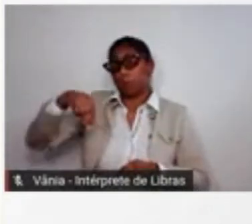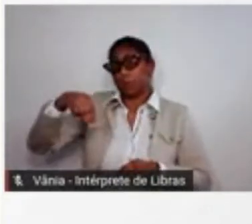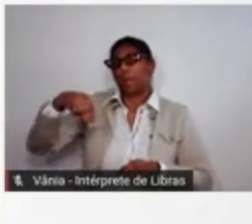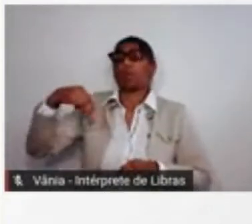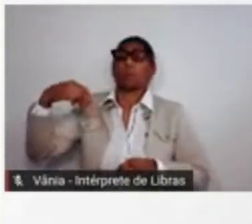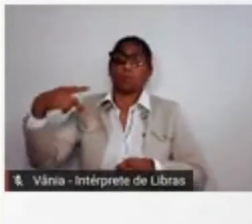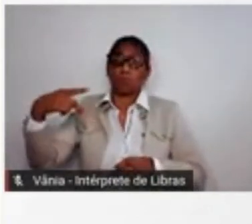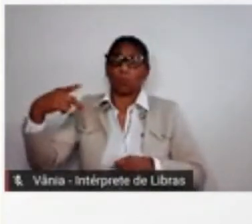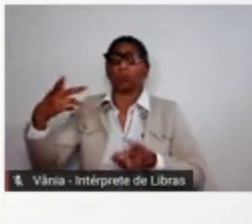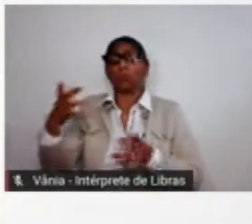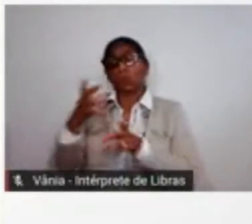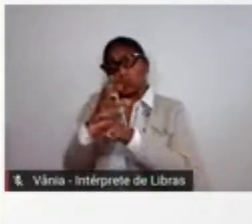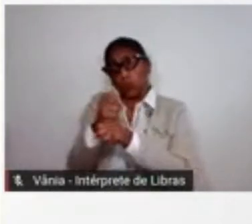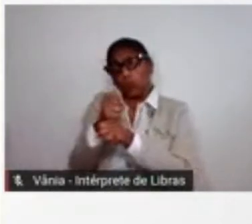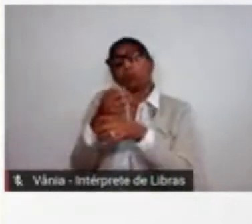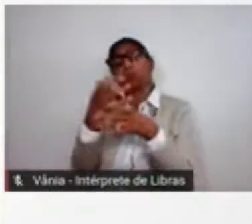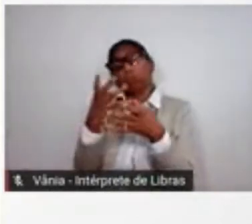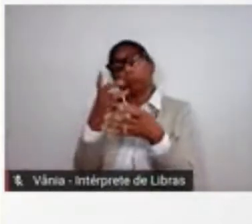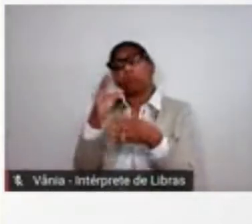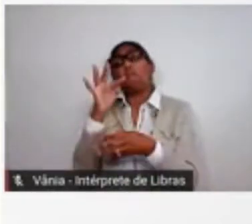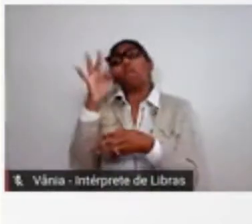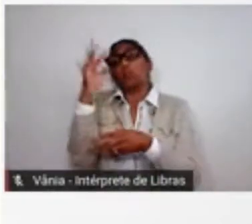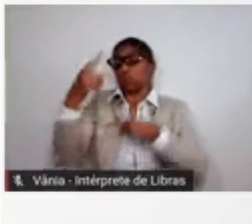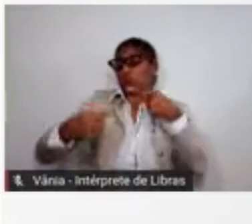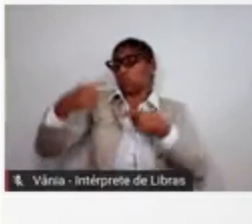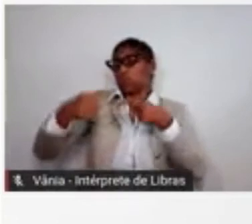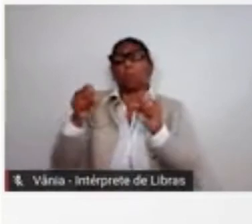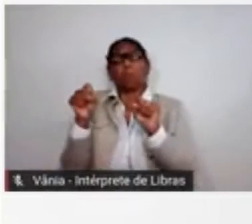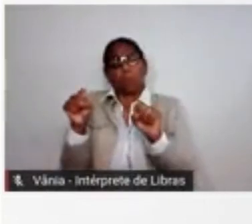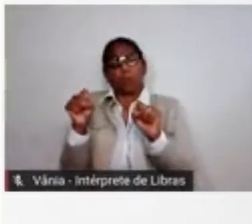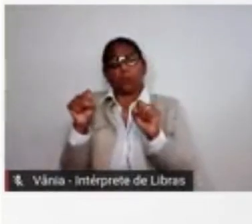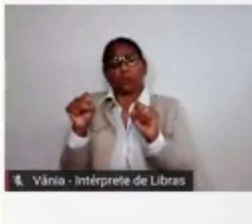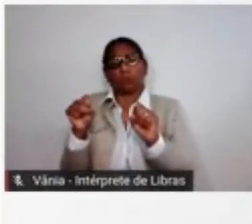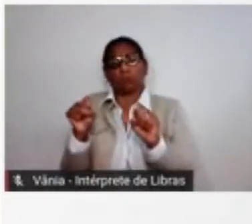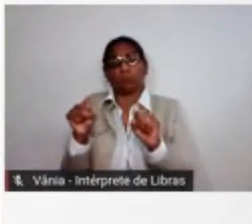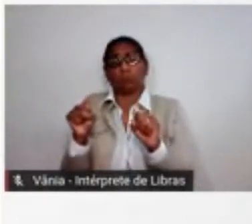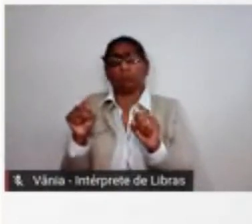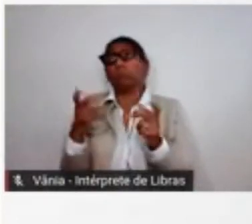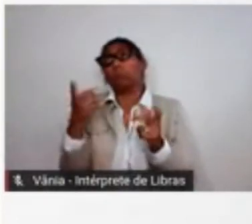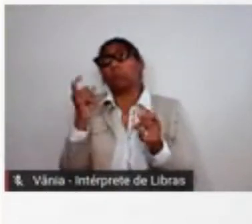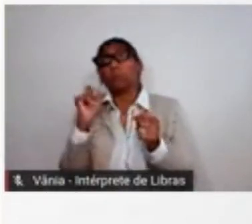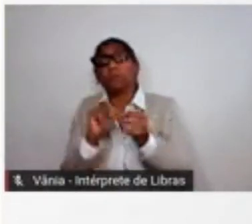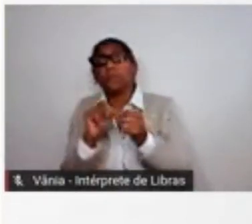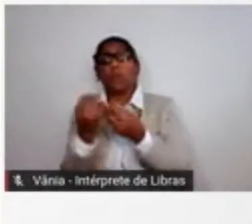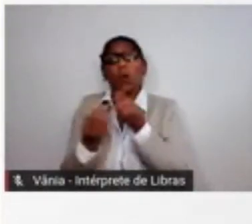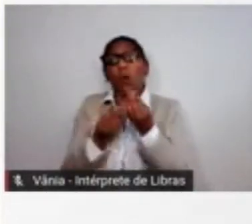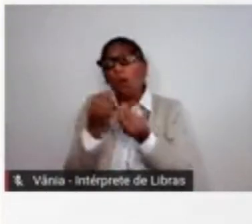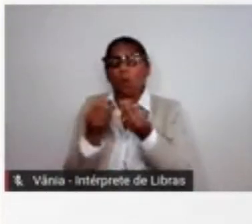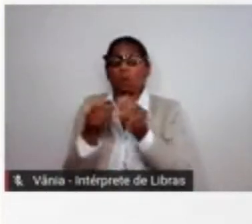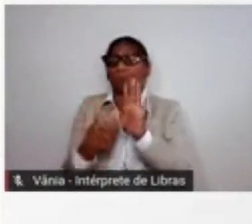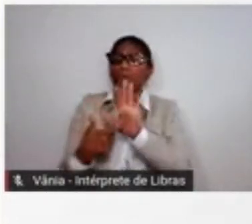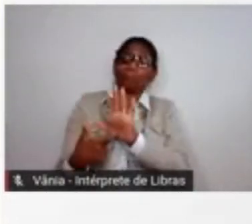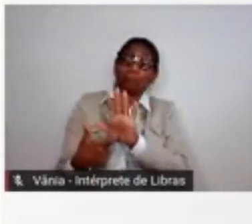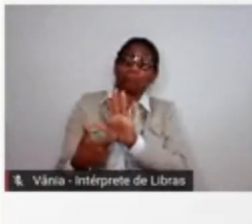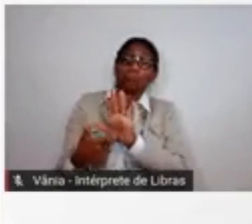debater isso se for provocado, em alguma ação que venha a ser impetrada,